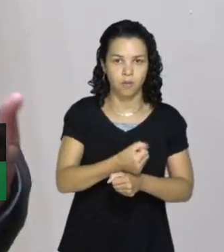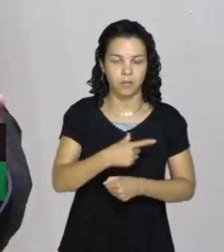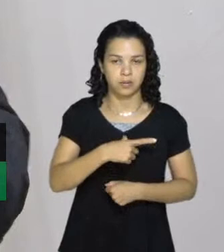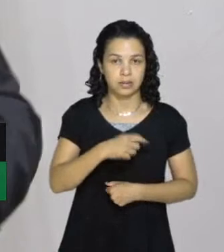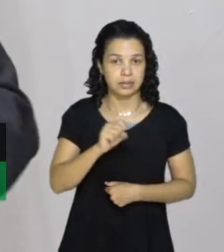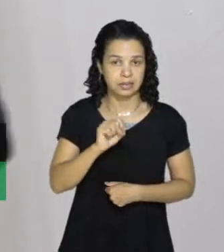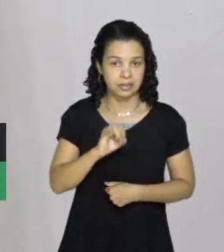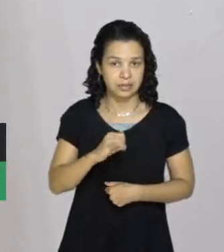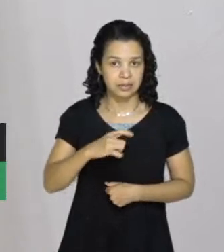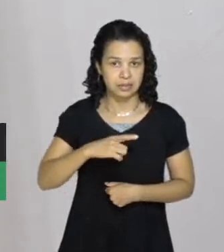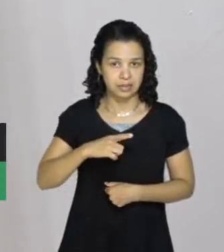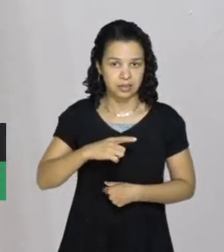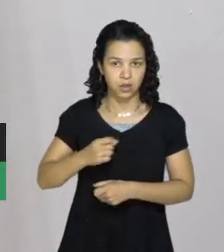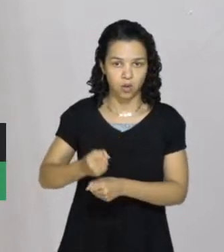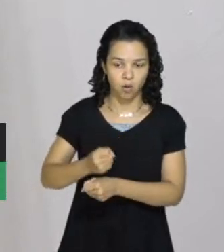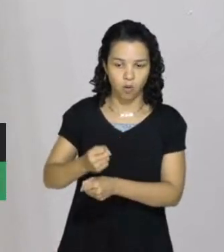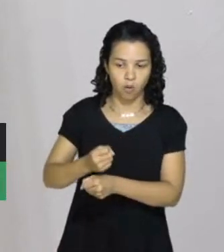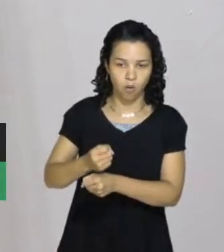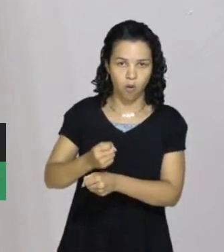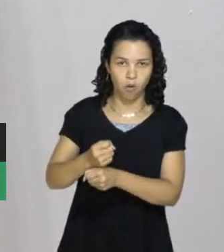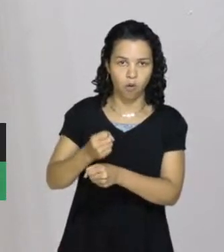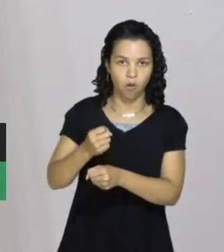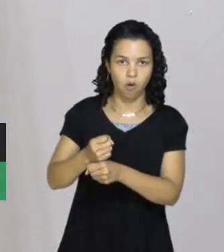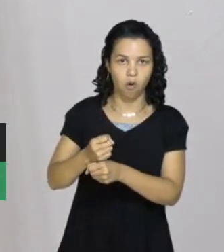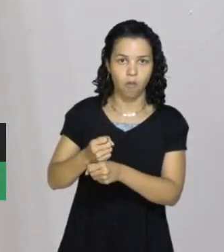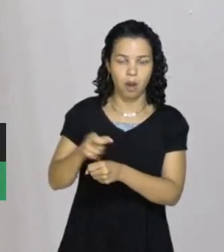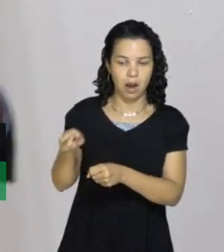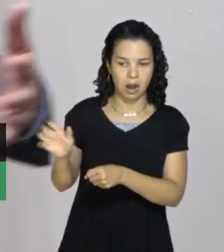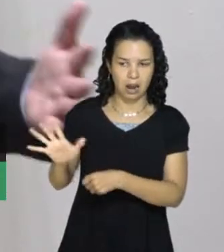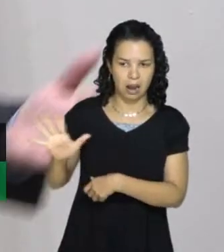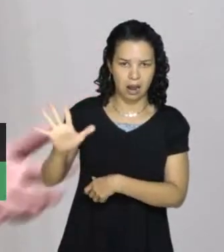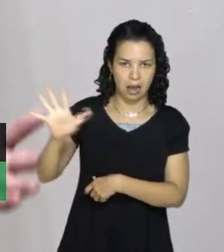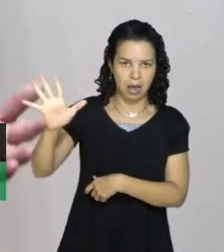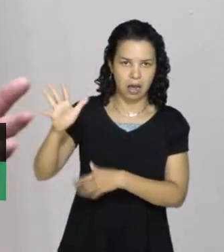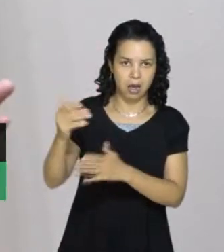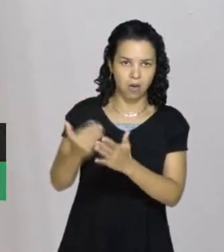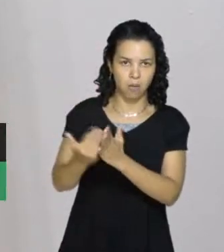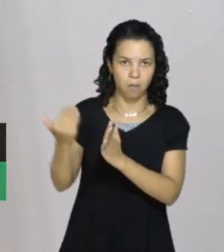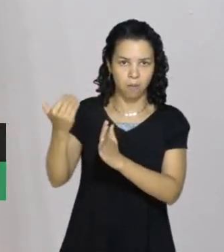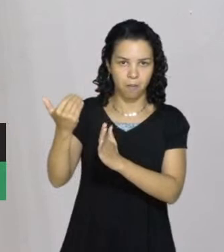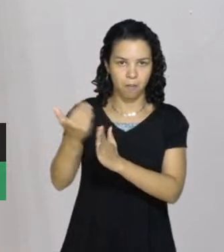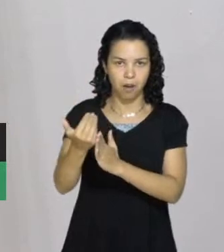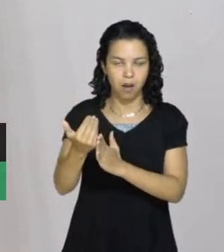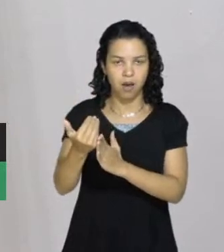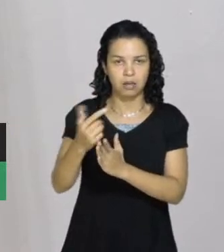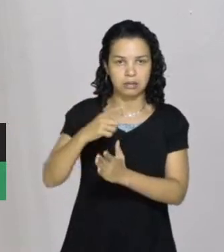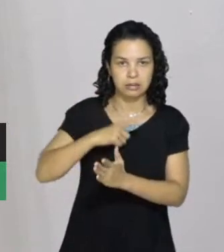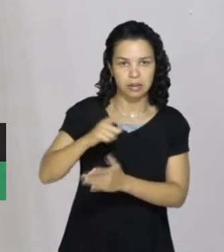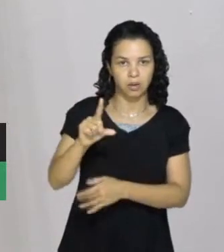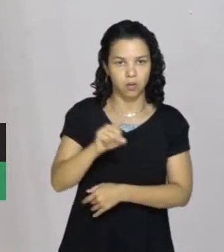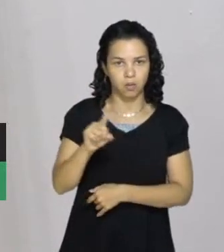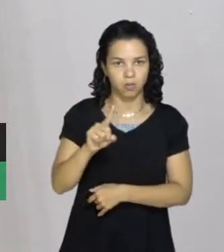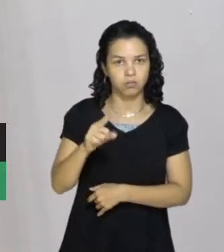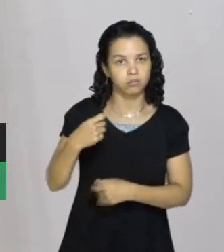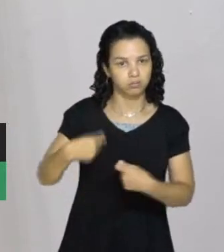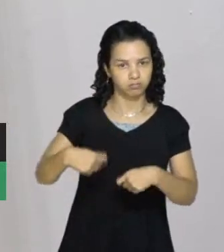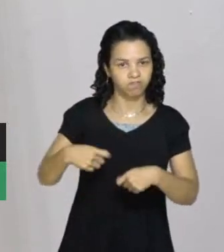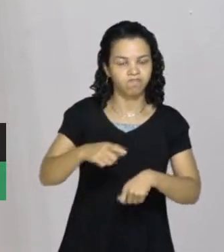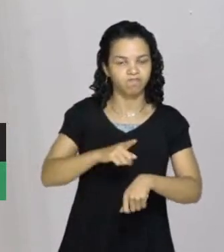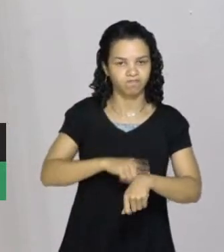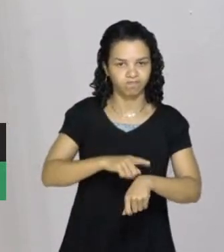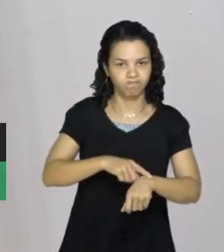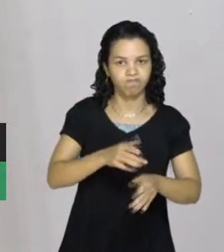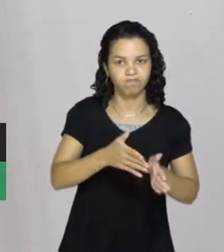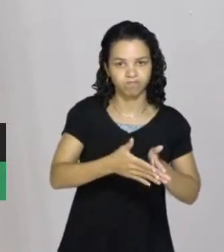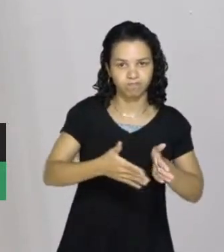subfaturada ou não há obra subfaturada, se há obra acima do preço ou não, isso merece um tempo, isso